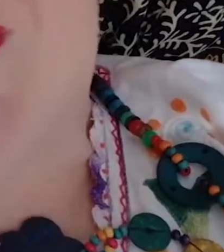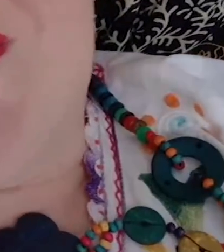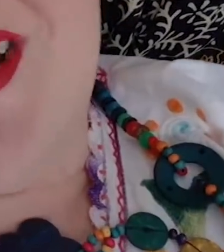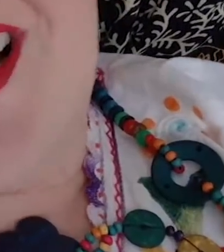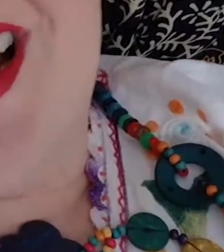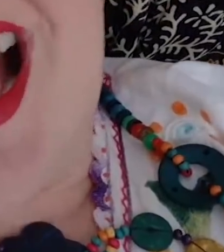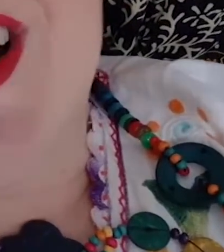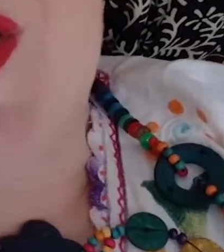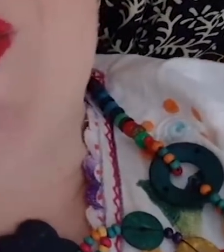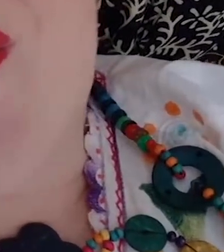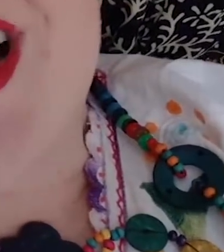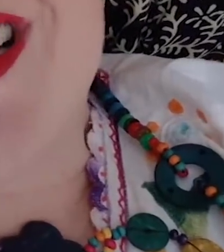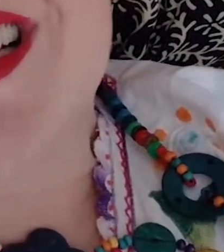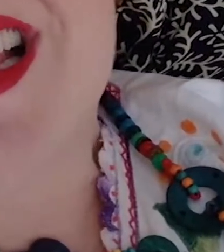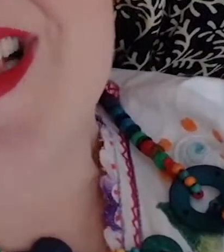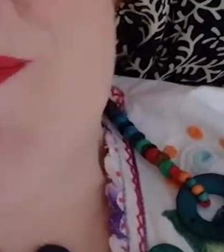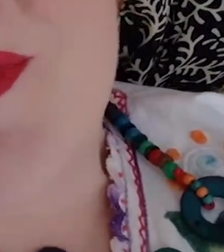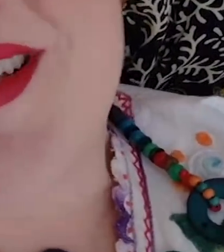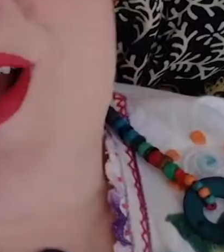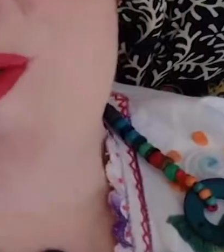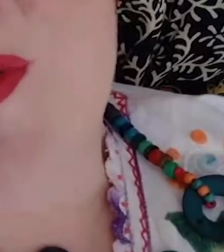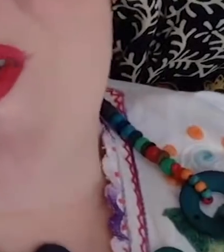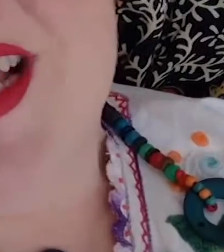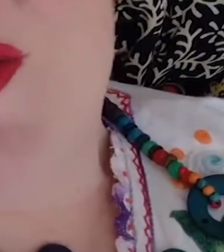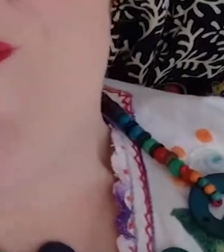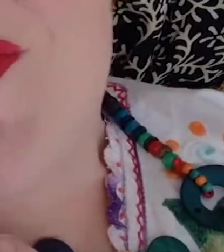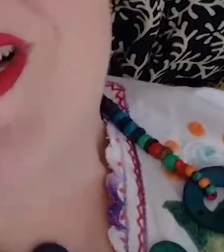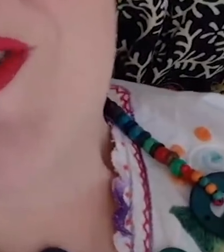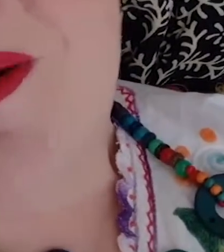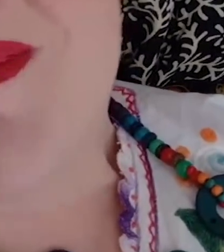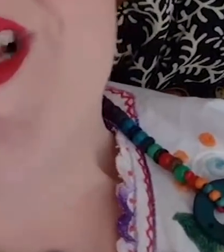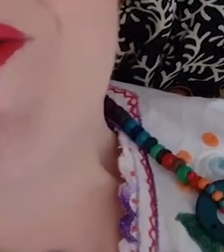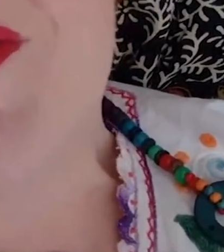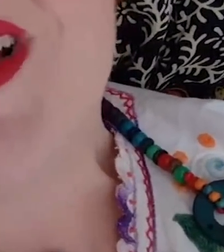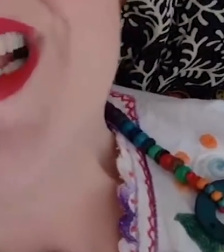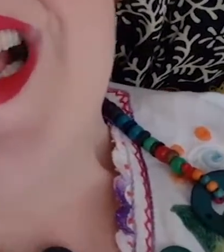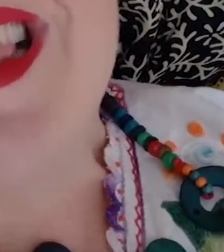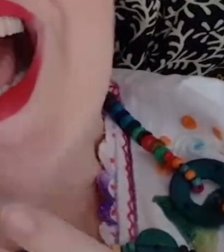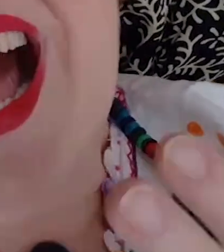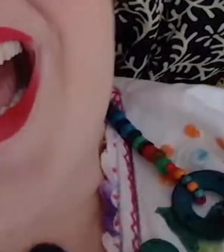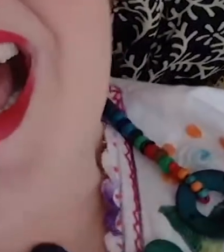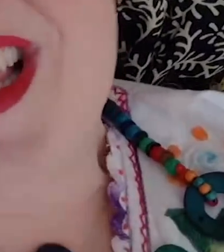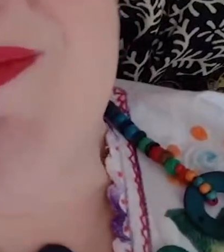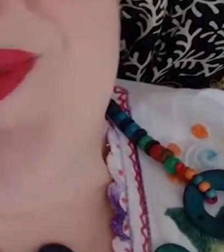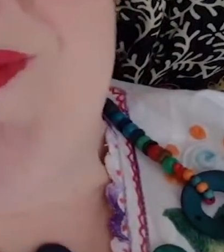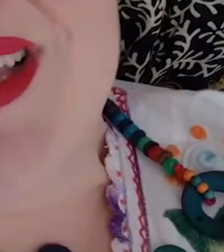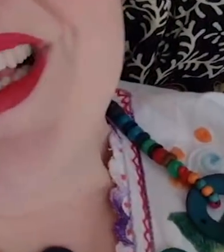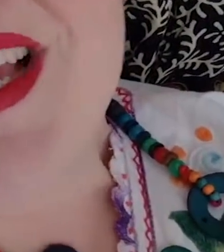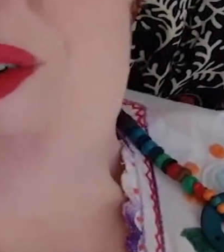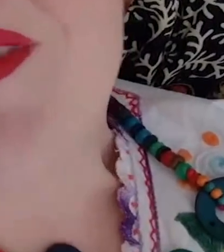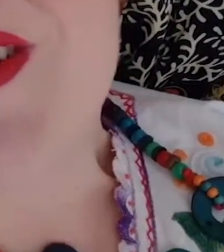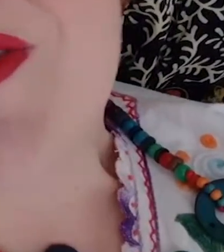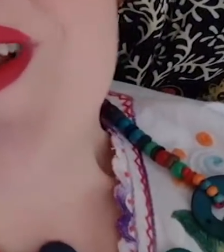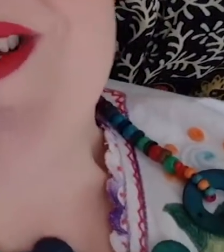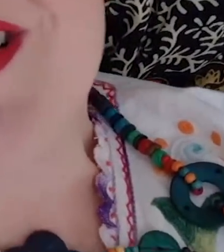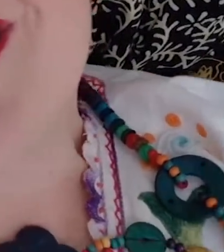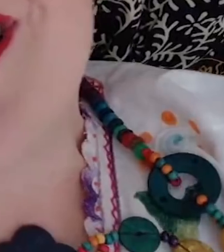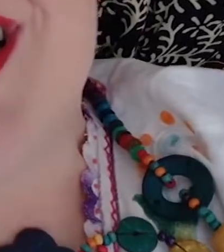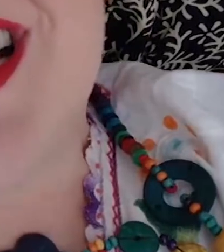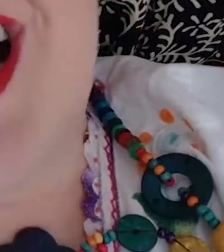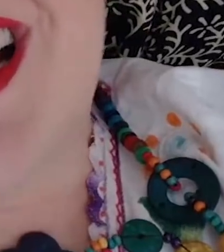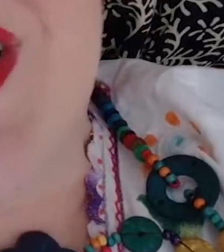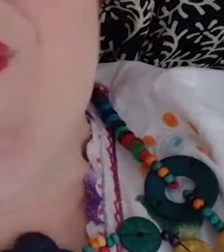a história escrita por Celso Sisto, meu grande amigo, narrada por mim, que conta a história